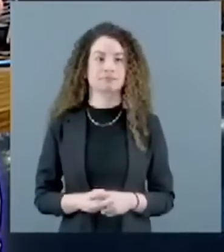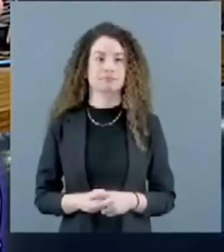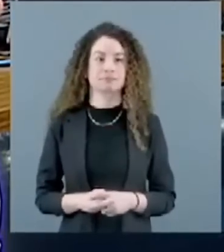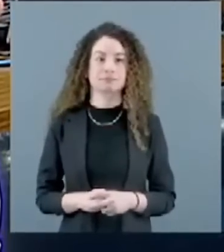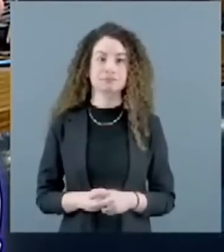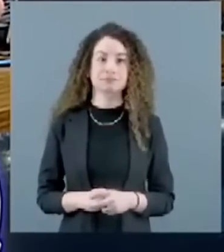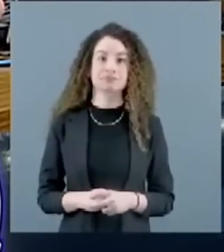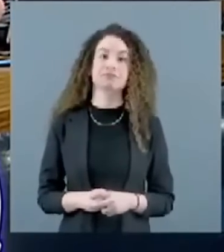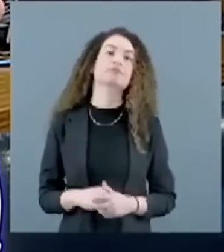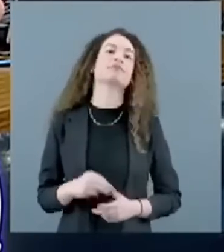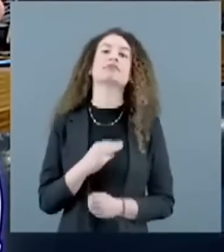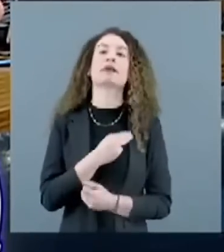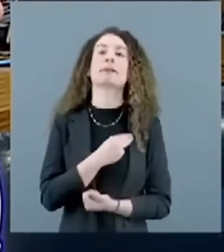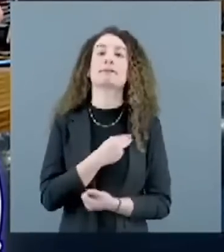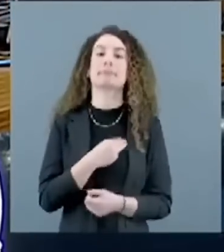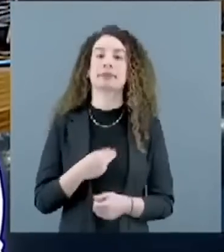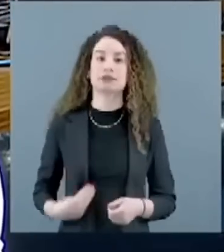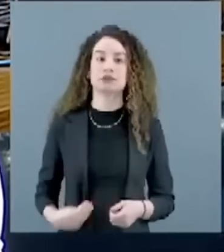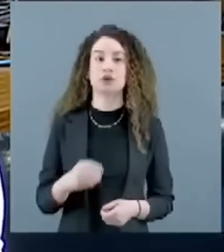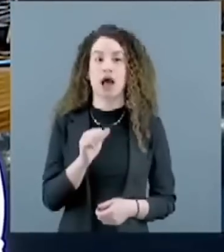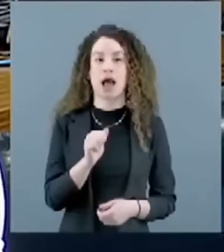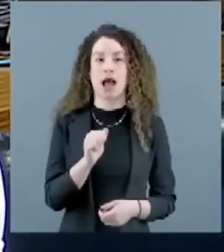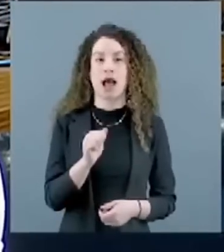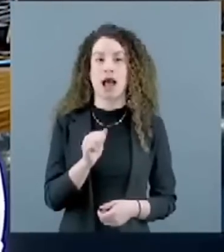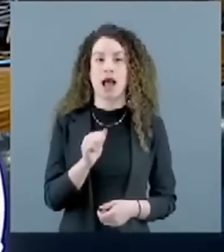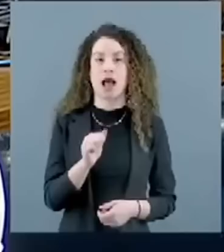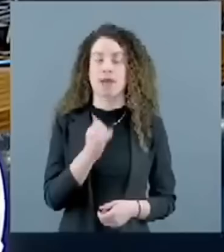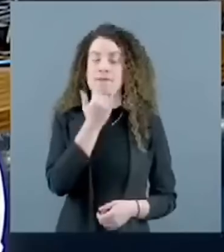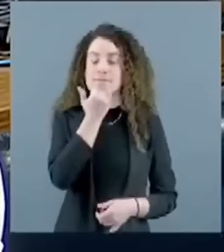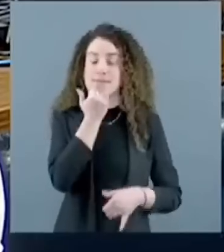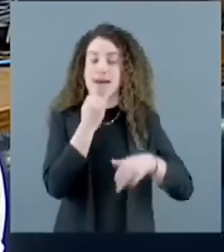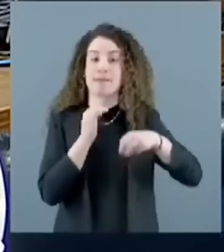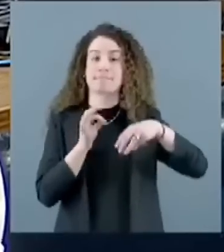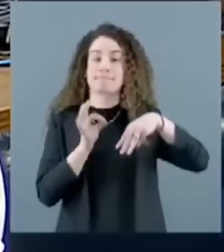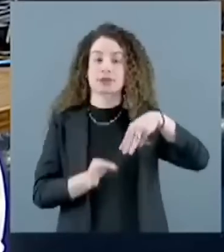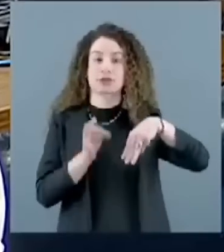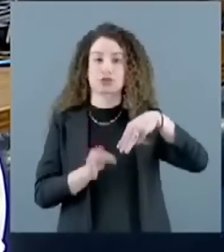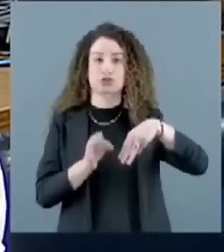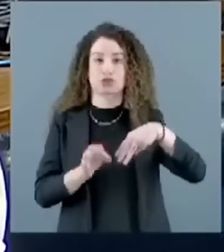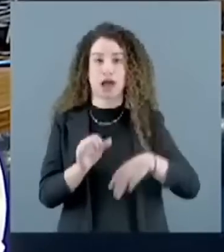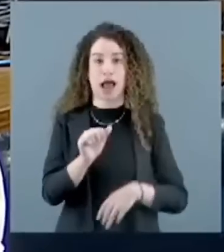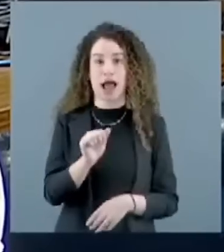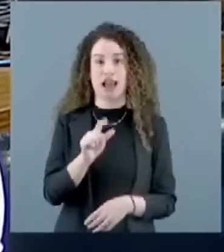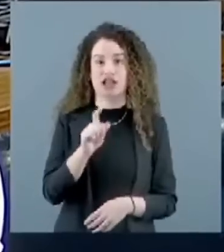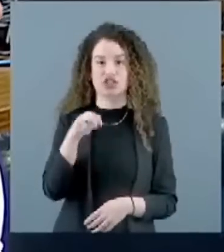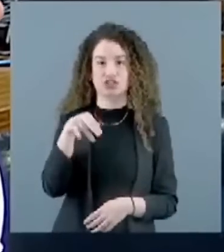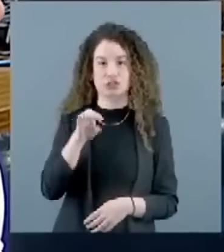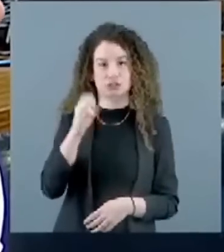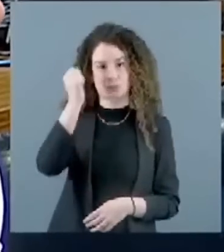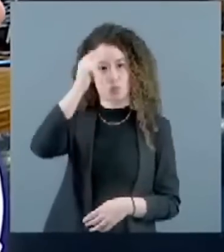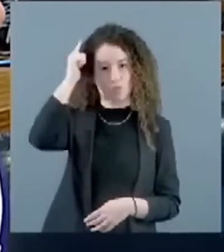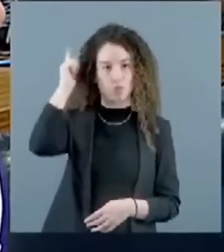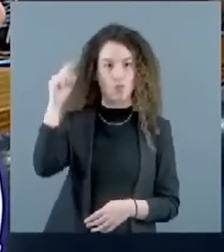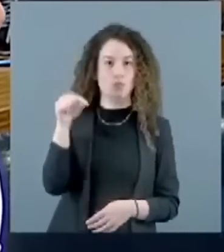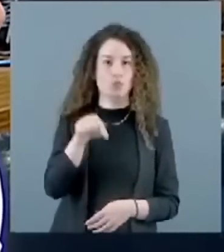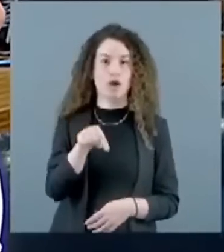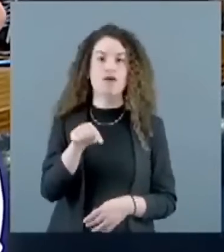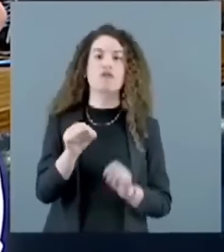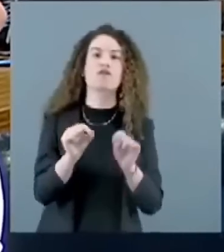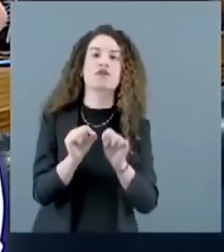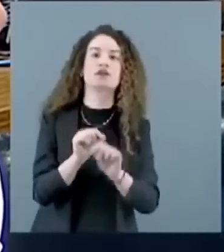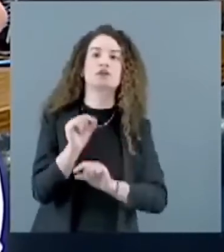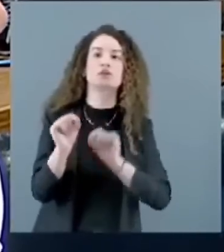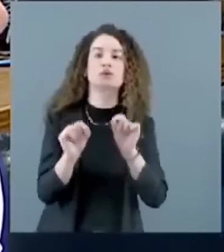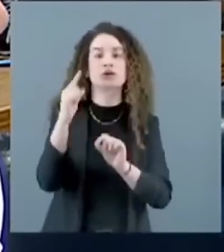ministro Alexandre Moraes teve a seguinte decisão. A conduta narrada, e ele vai narrar aqui os